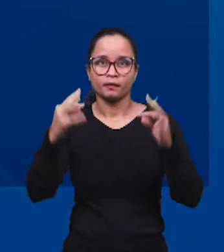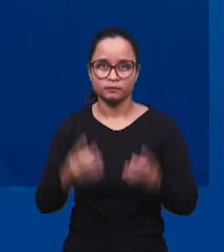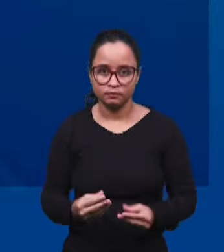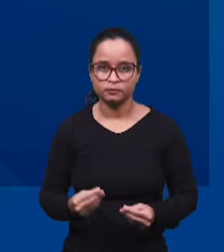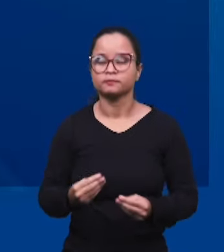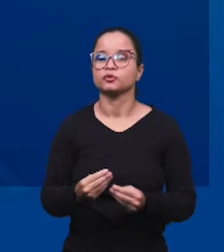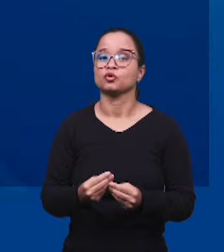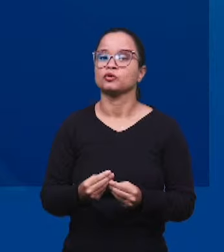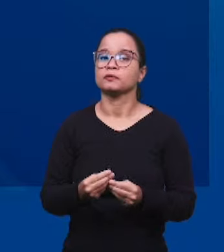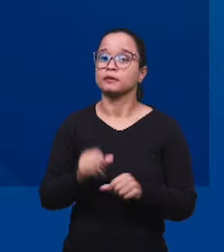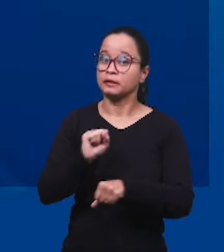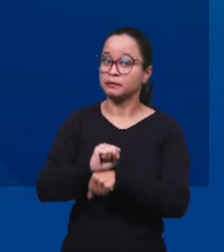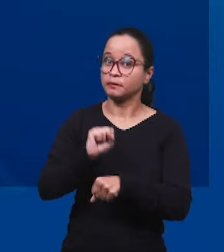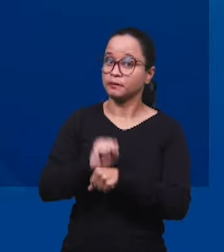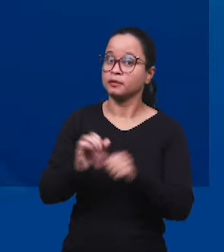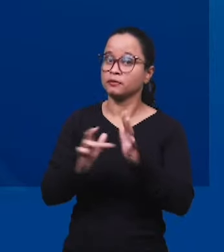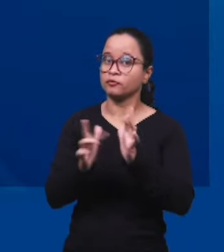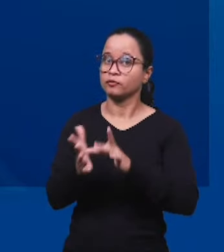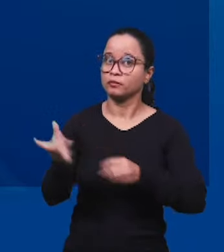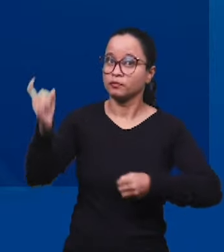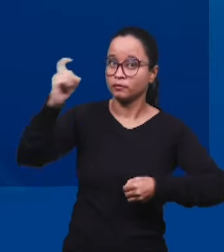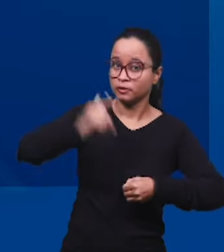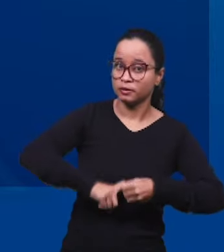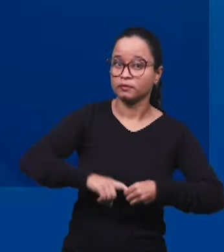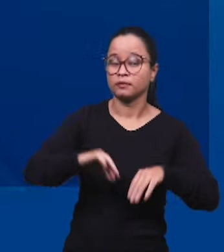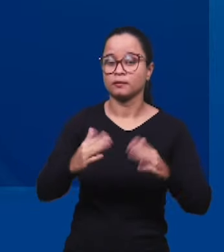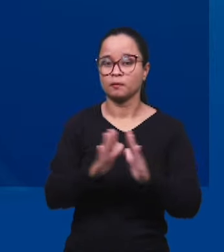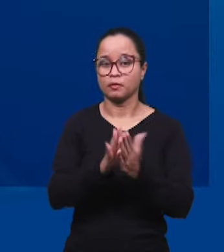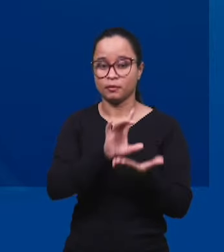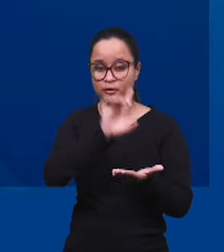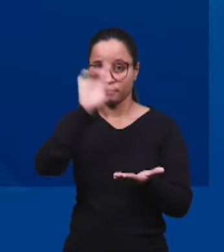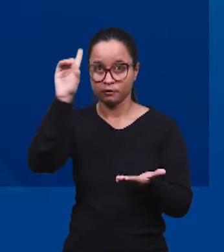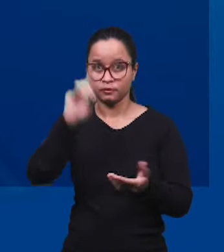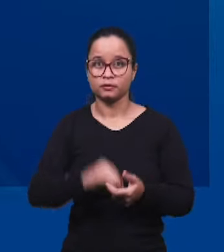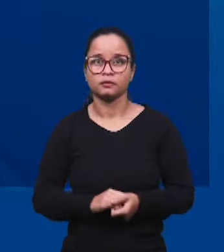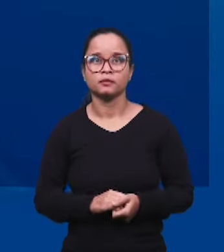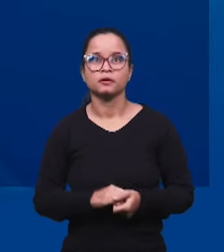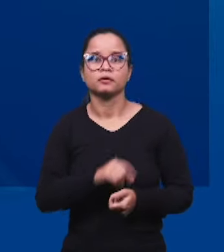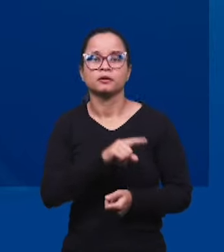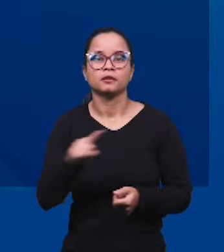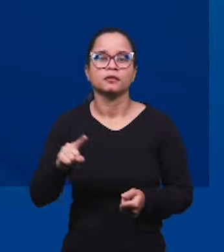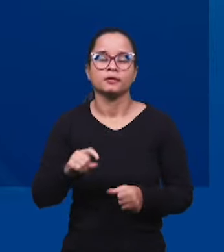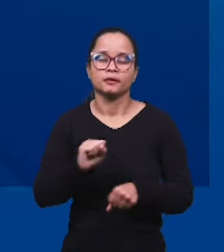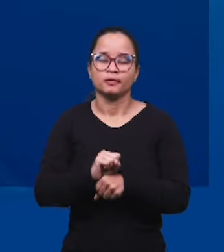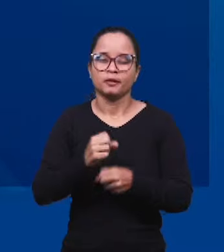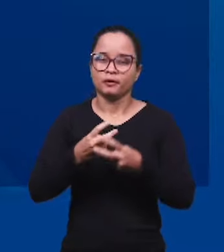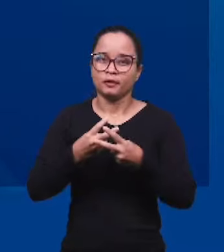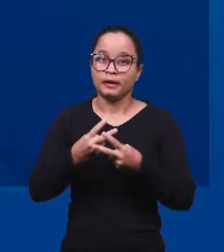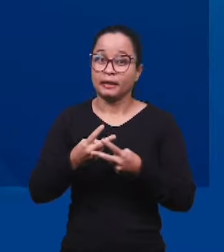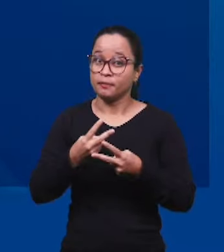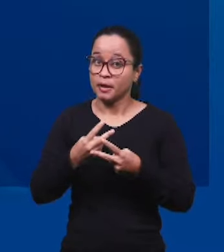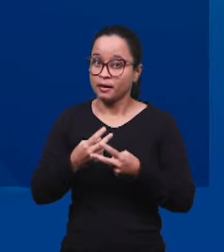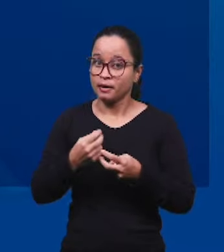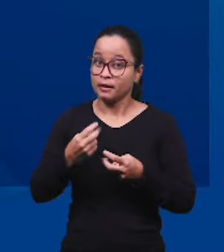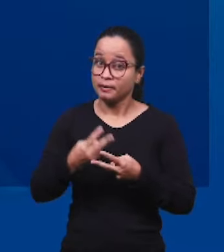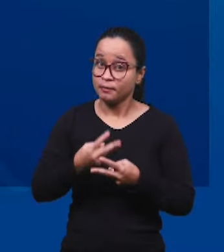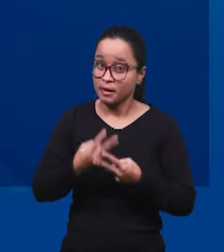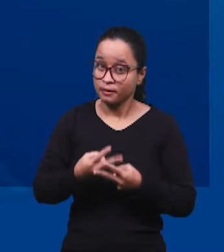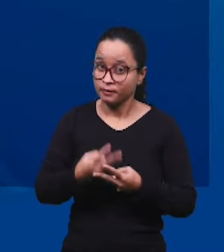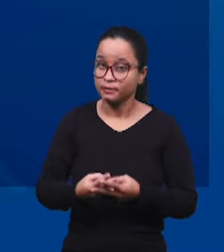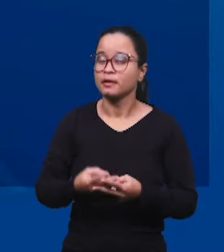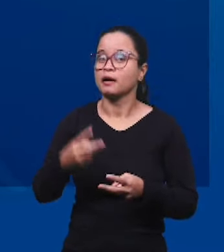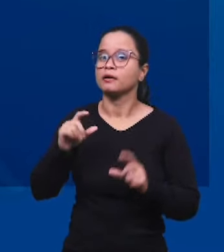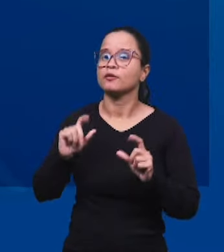a sua vinda. A fidelidade à palavra de Deus, a espera paciente pela volta do Senhor Jesus e